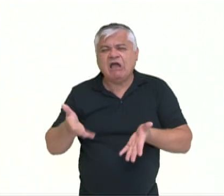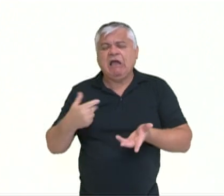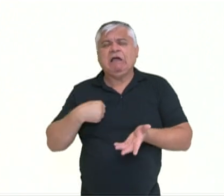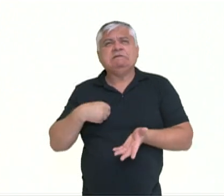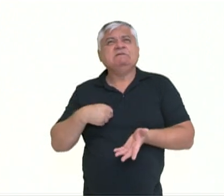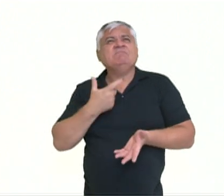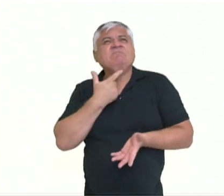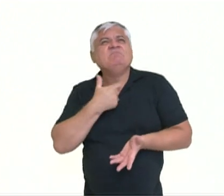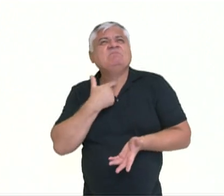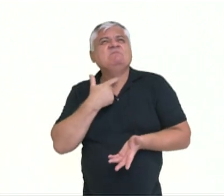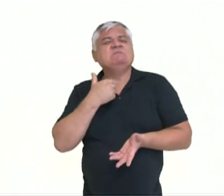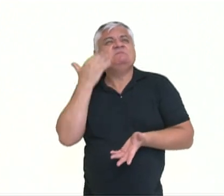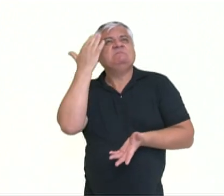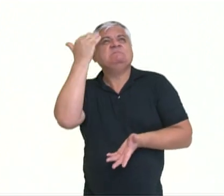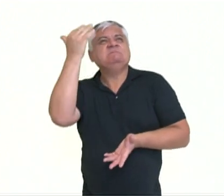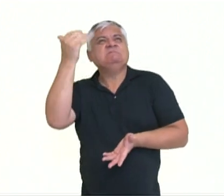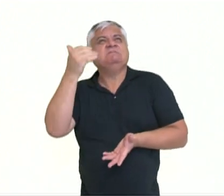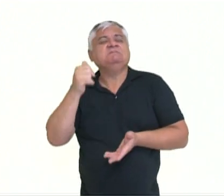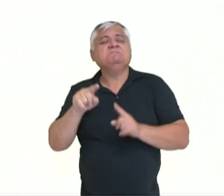invenção fracassada?